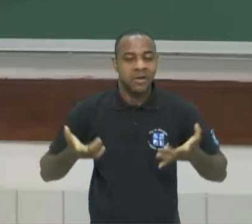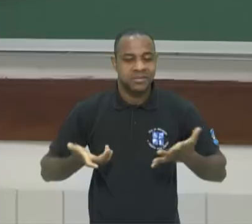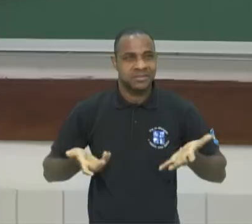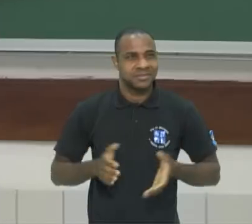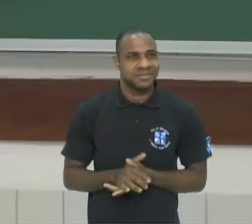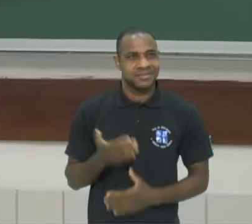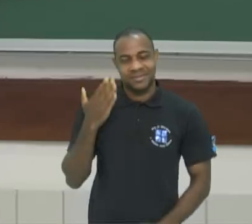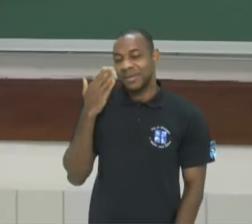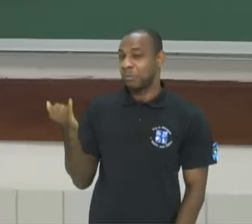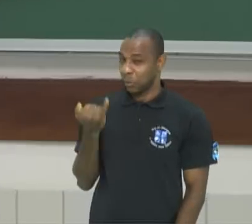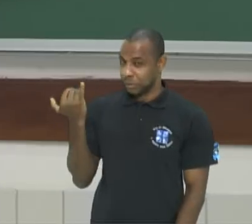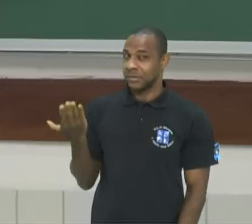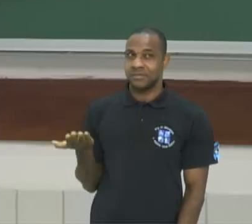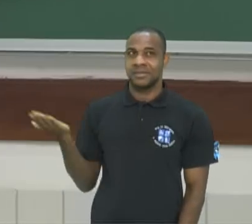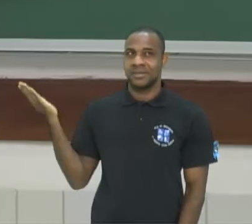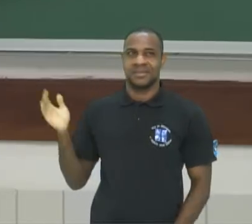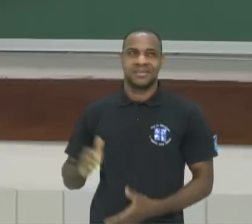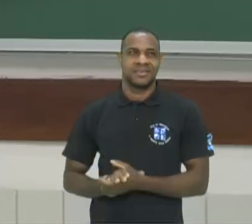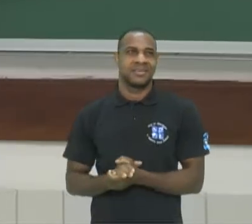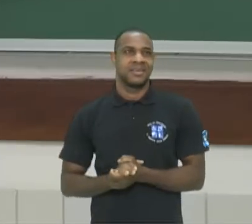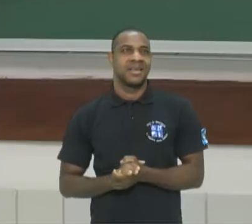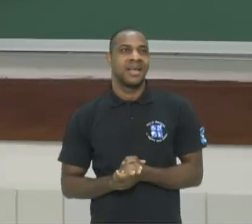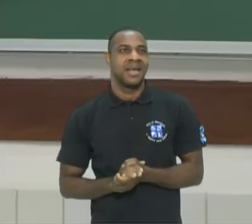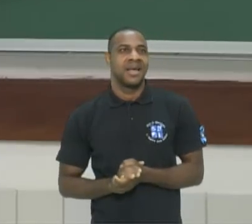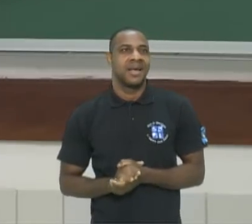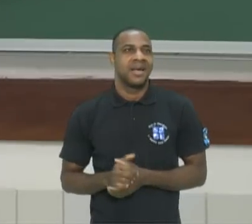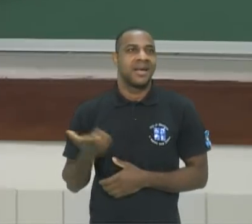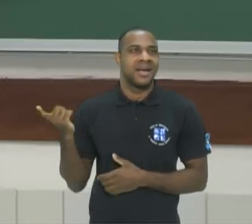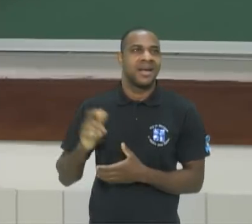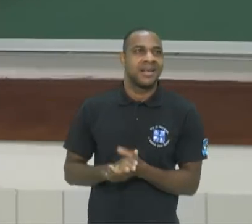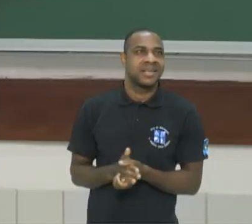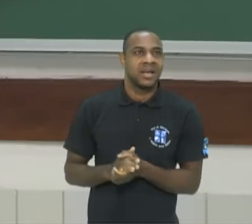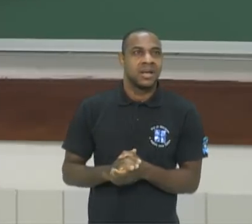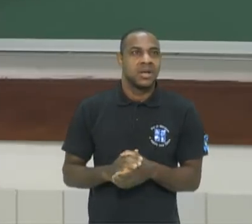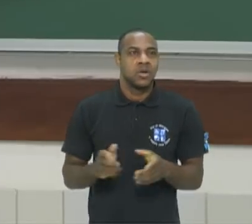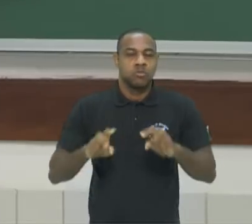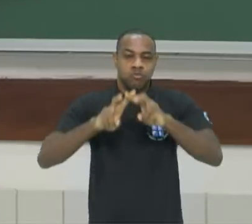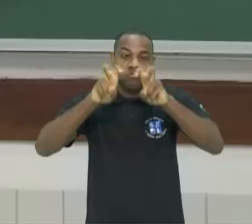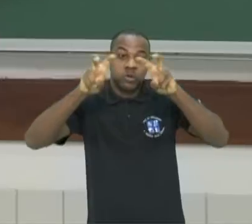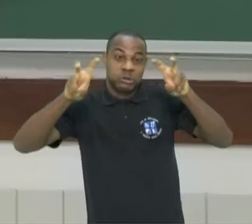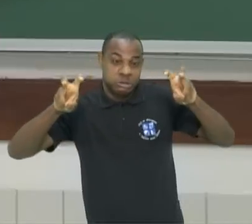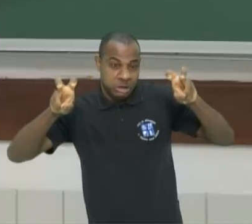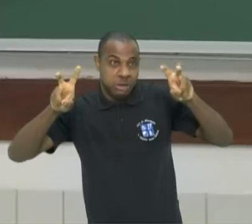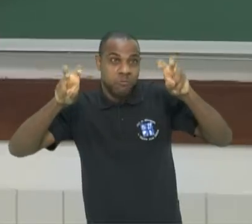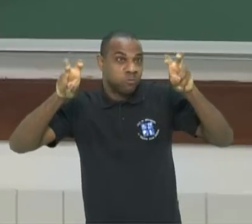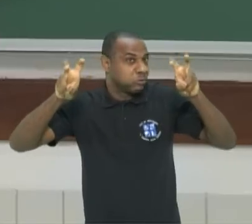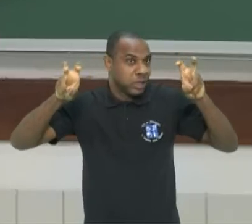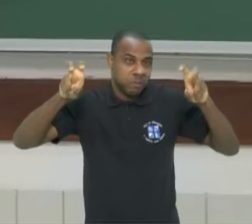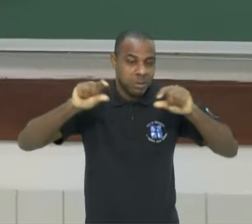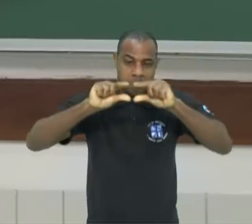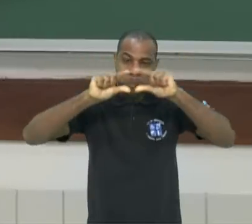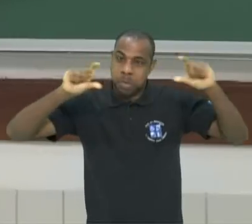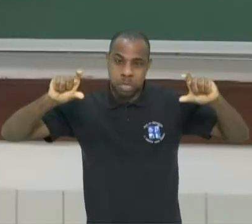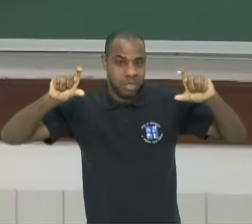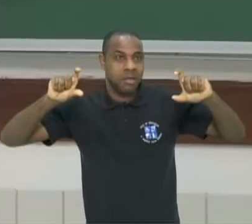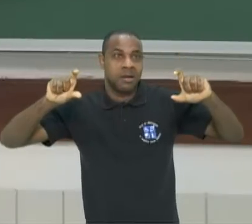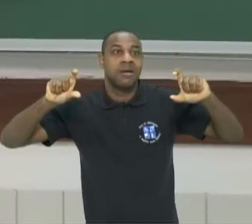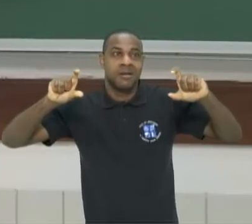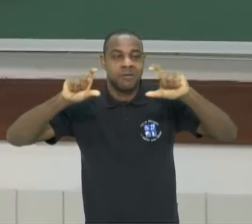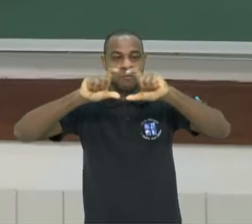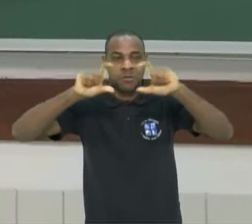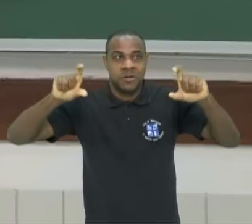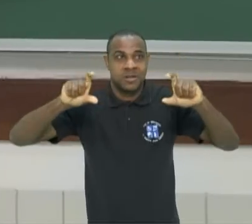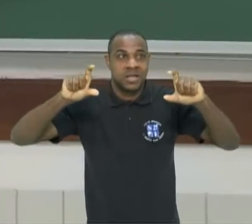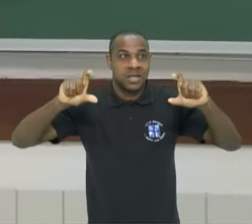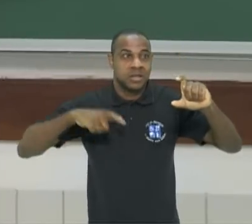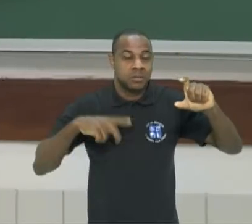importante isso. A manchete, tem que ser algo assim muito atrativo, é o maior que a pessoa vai olhar